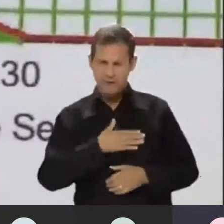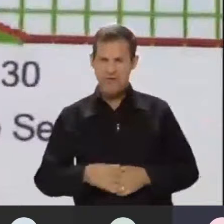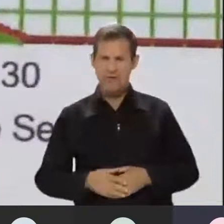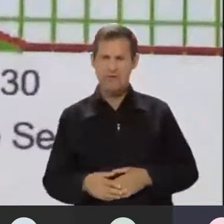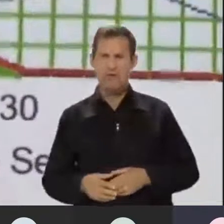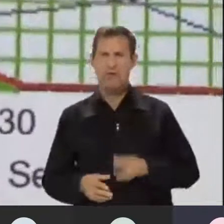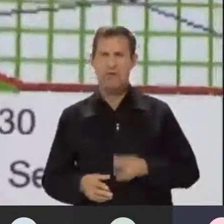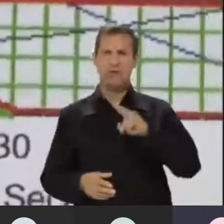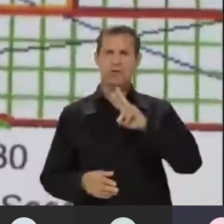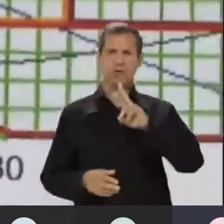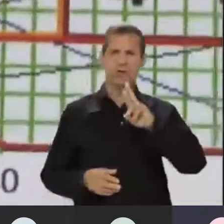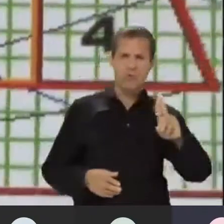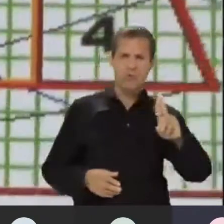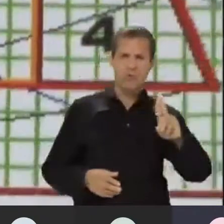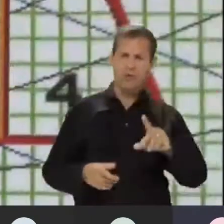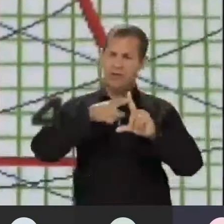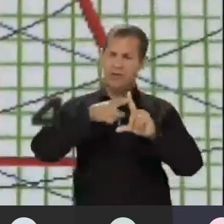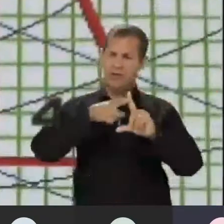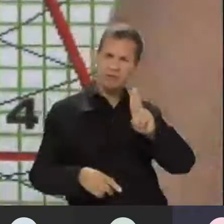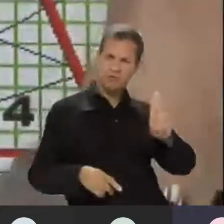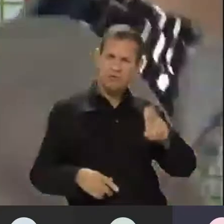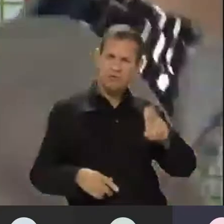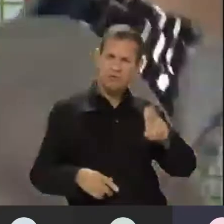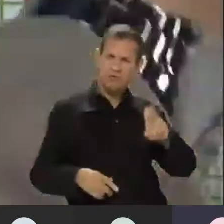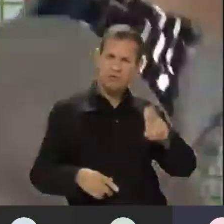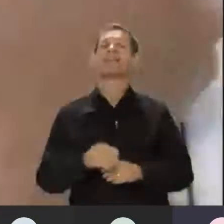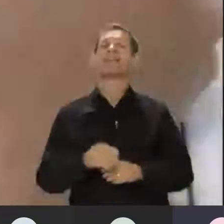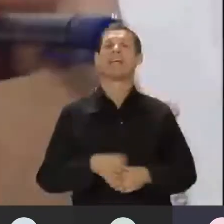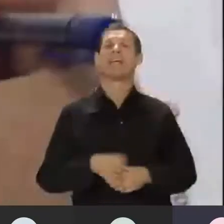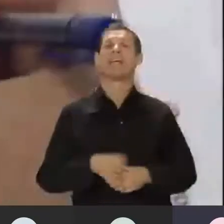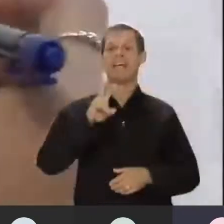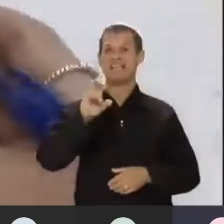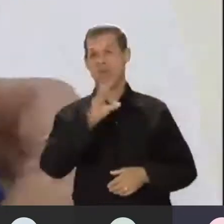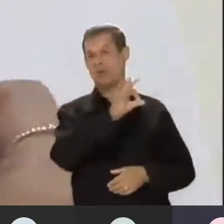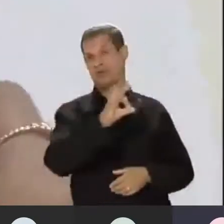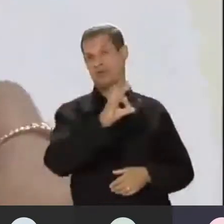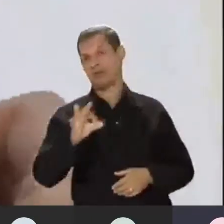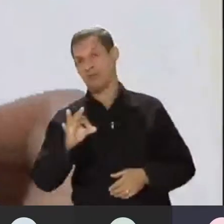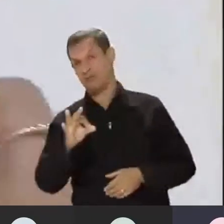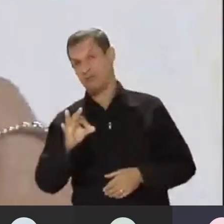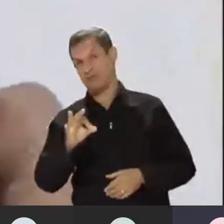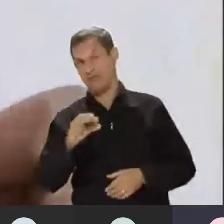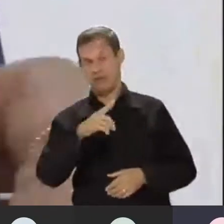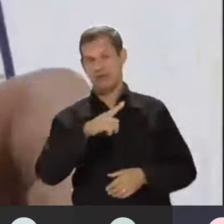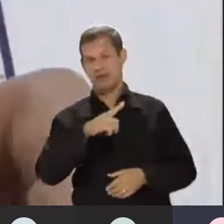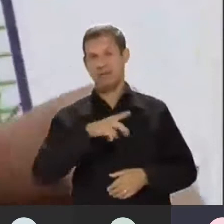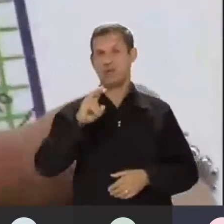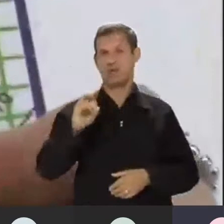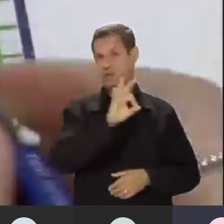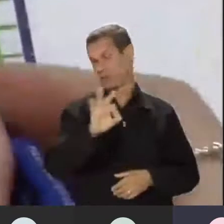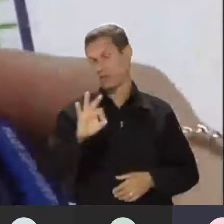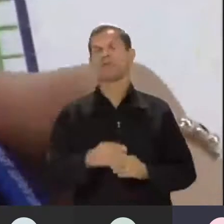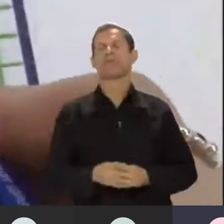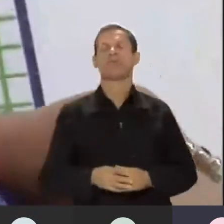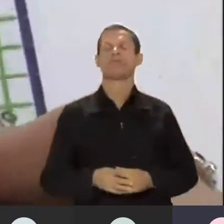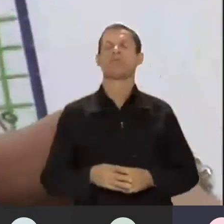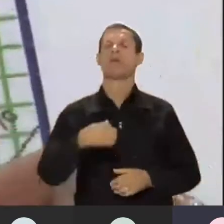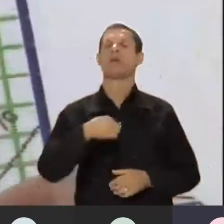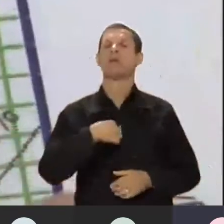a minha umidade relativa, a minha curva de umidade relativa, que é de 50%, tá? Então, eu vou pegar aqui